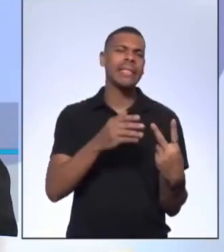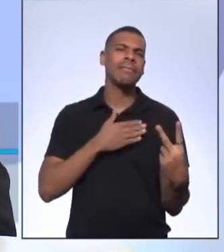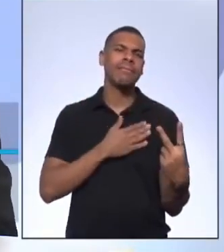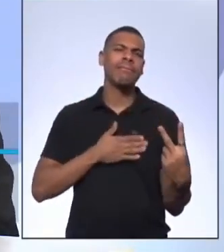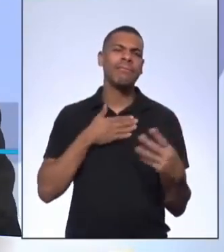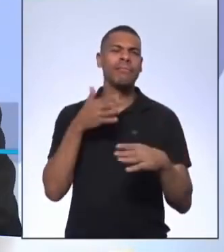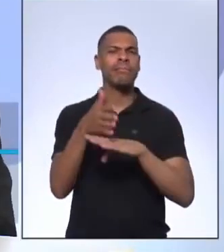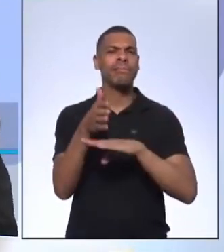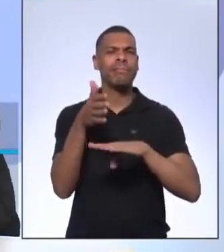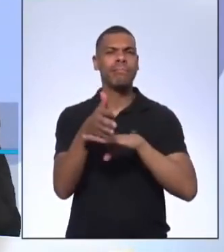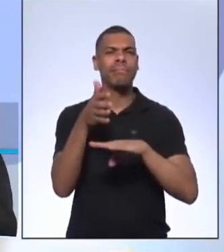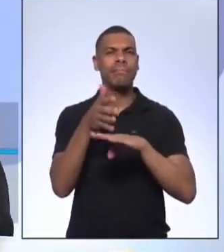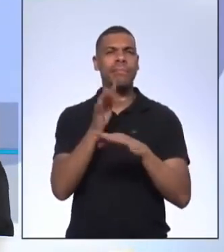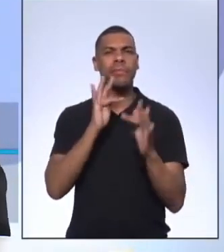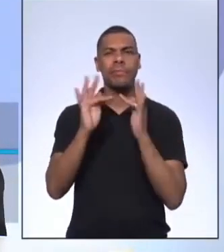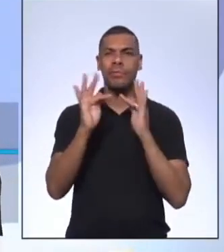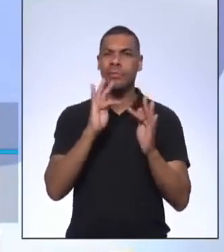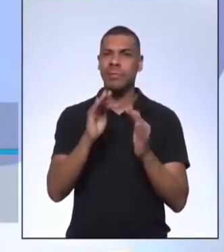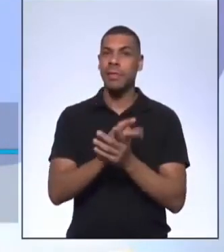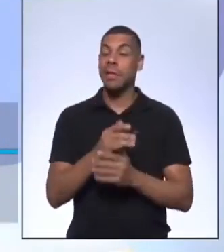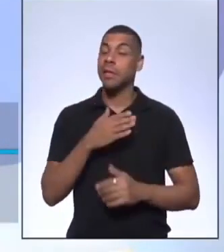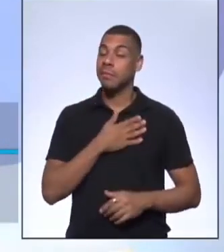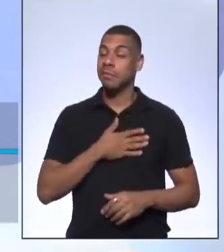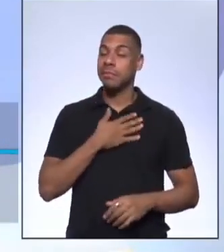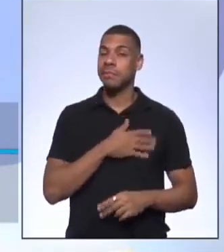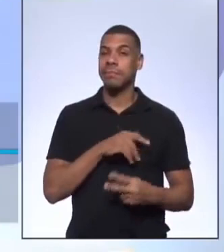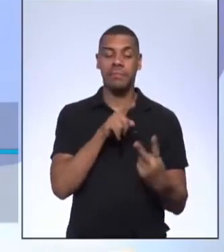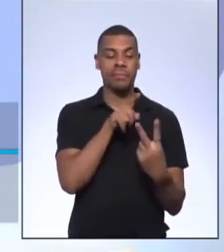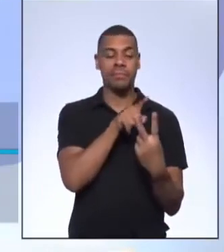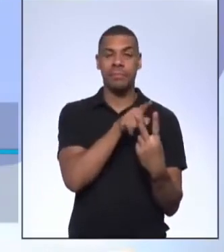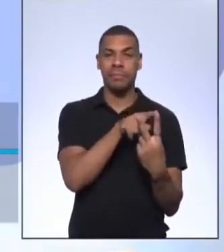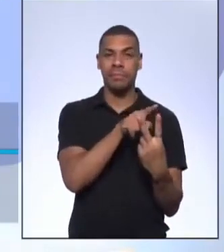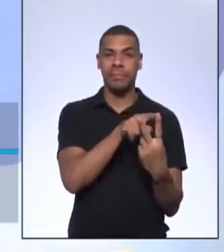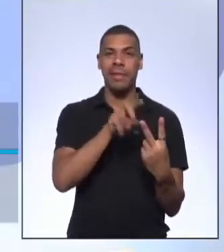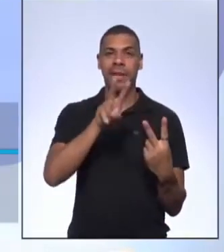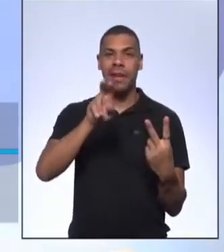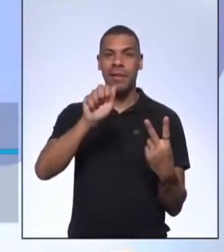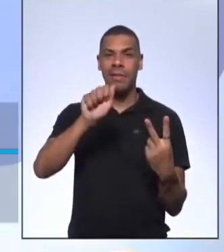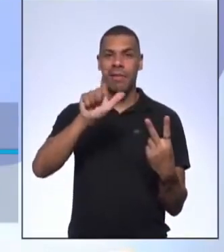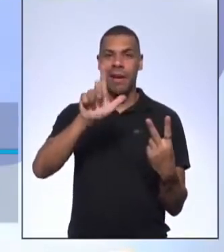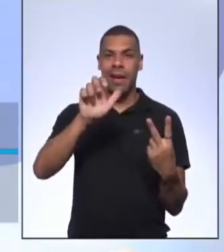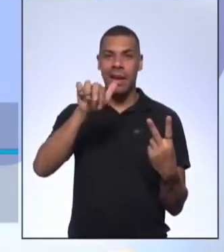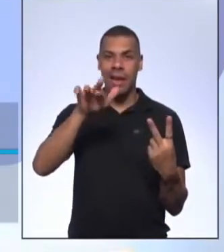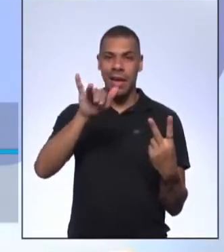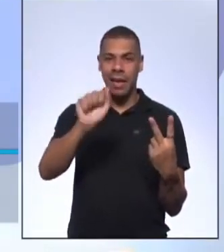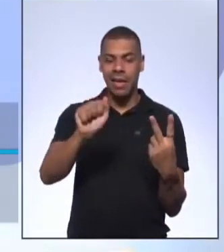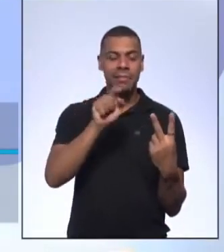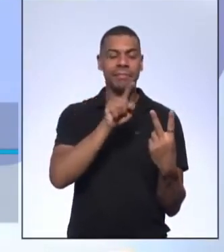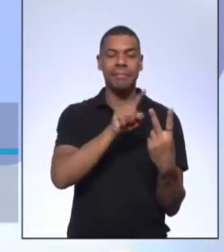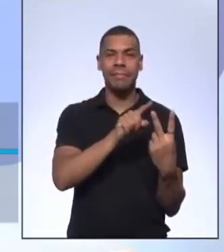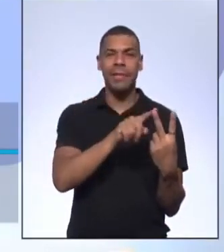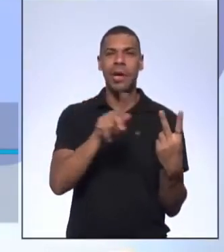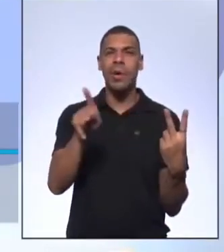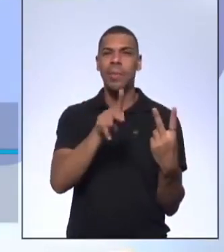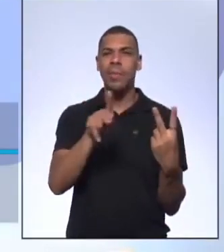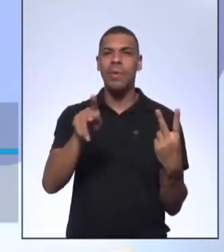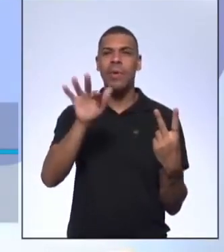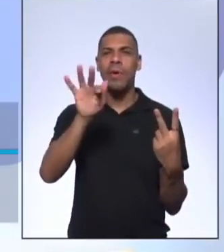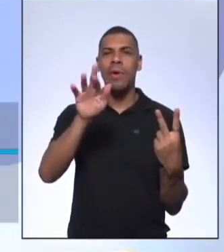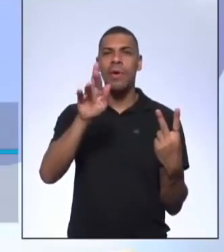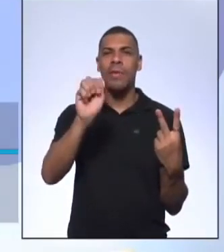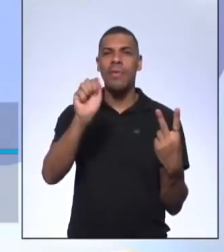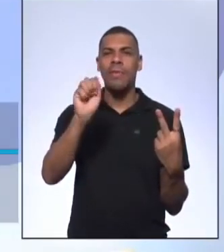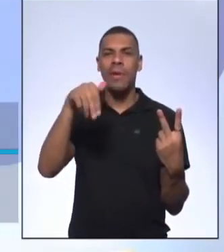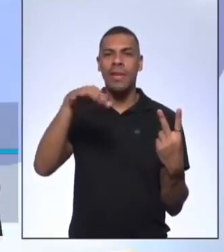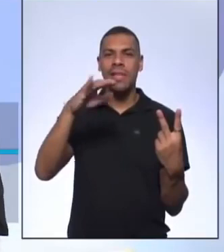colocam devolutivas, e está sendo muito bacana. É para a professora Valéria Zanfolin e para a professora Francisca